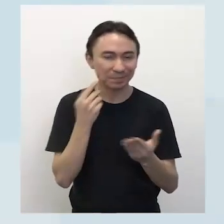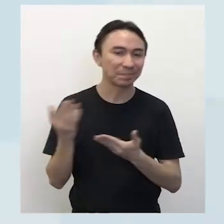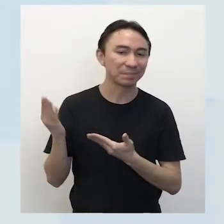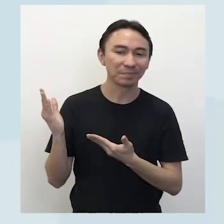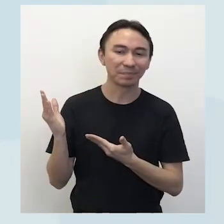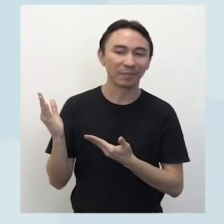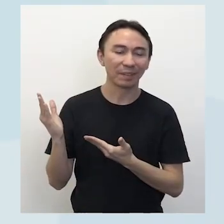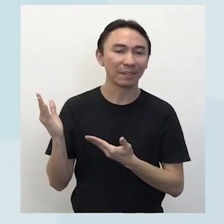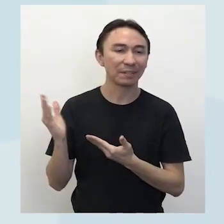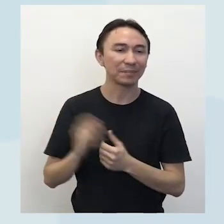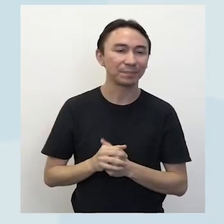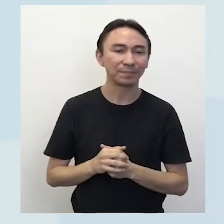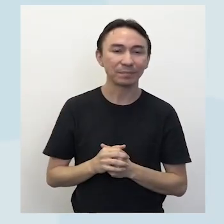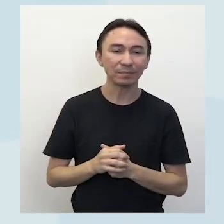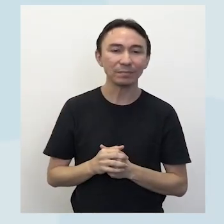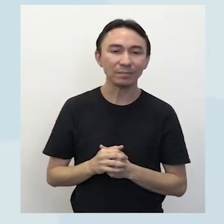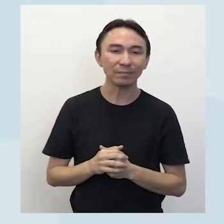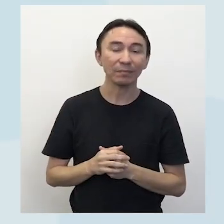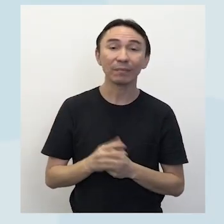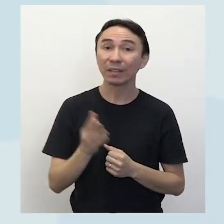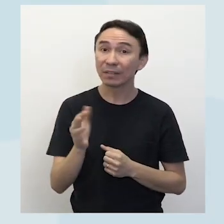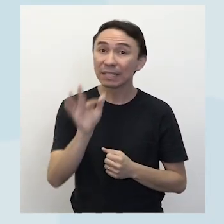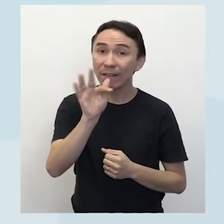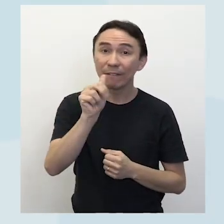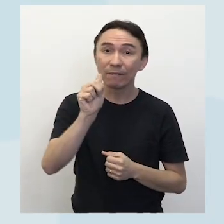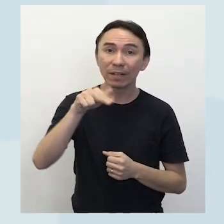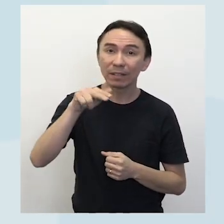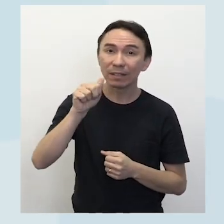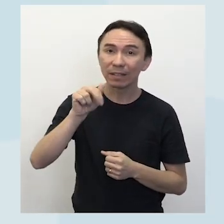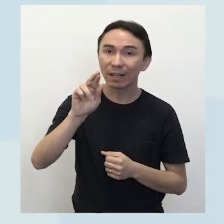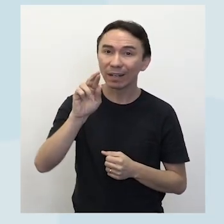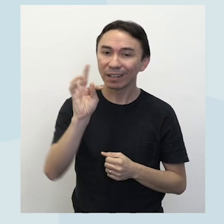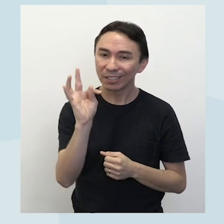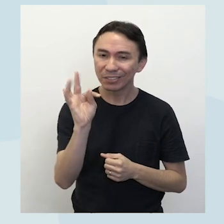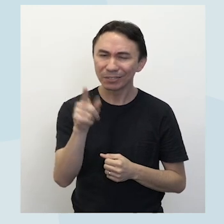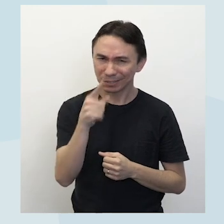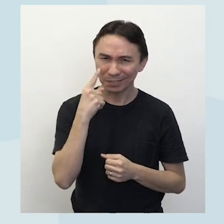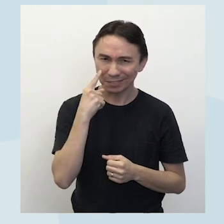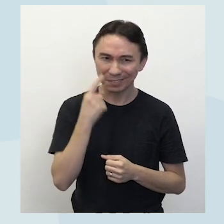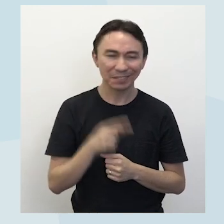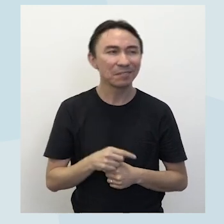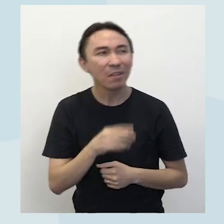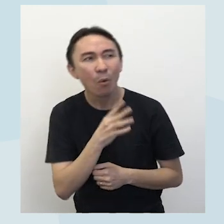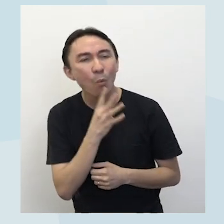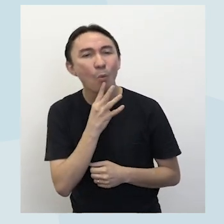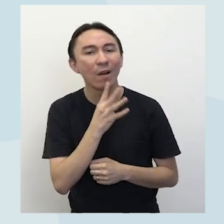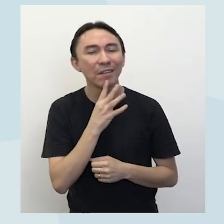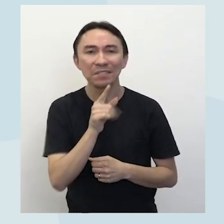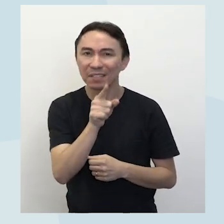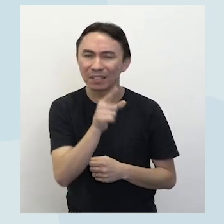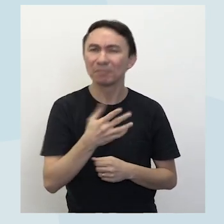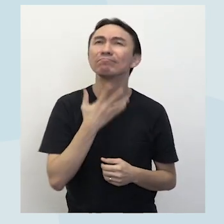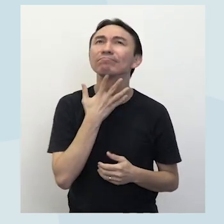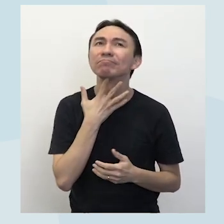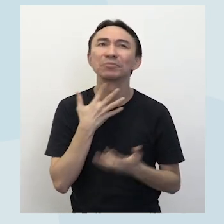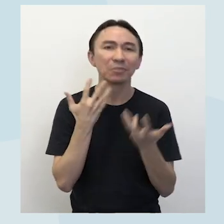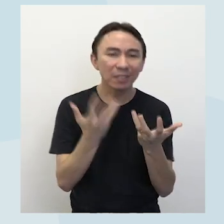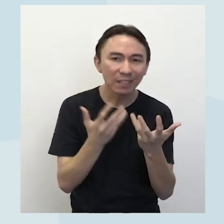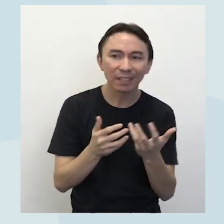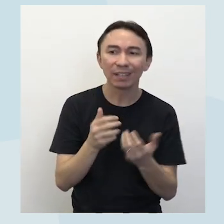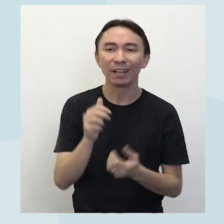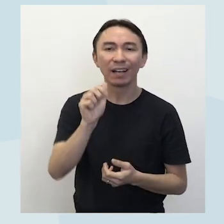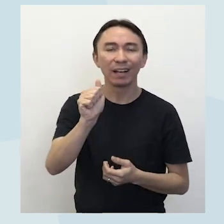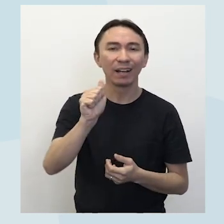gente, depois de ter conhecido a fanart, criada por Ana Carolina, você ficou com vontade de ler O Alienista? Qual foi